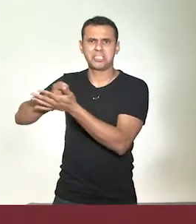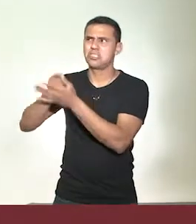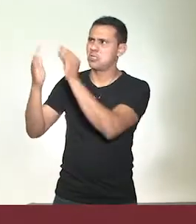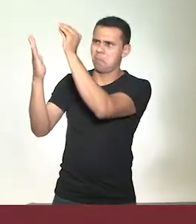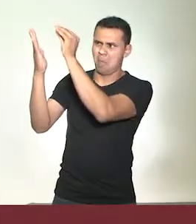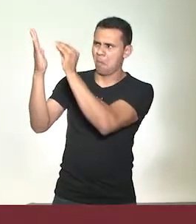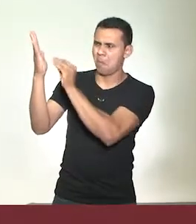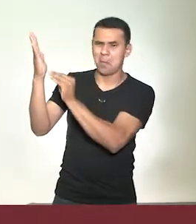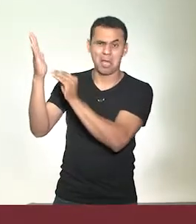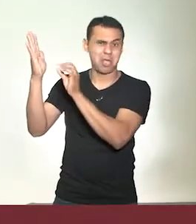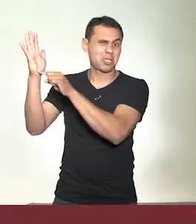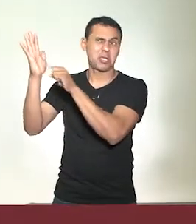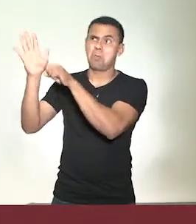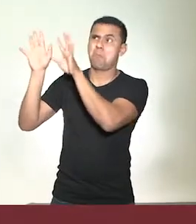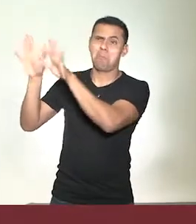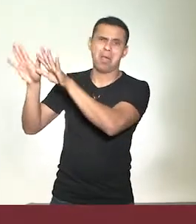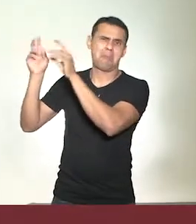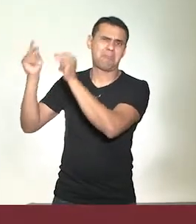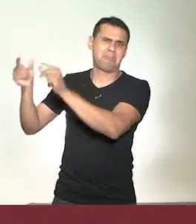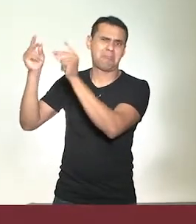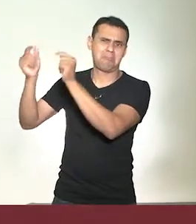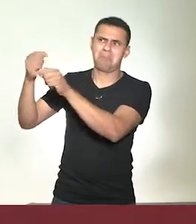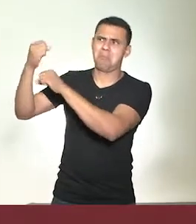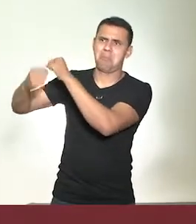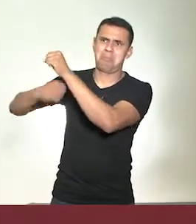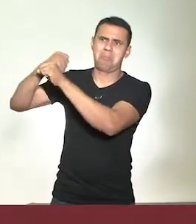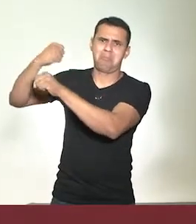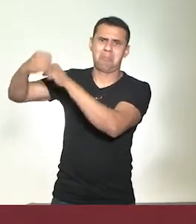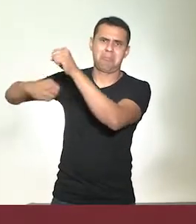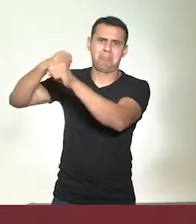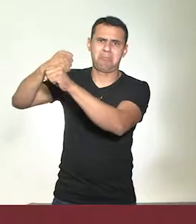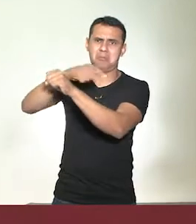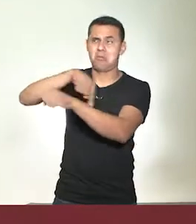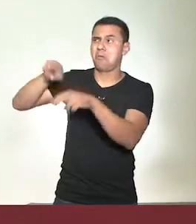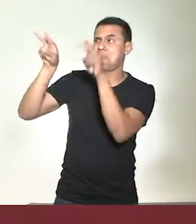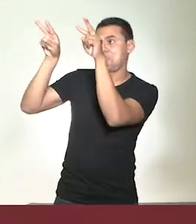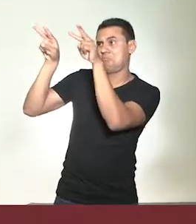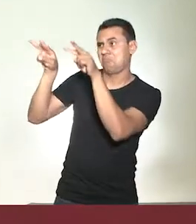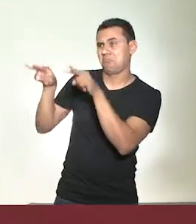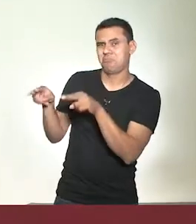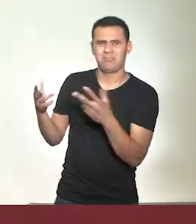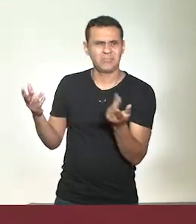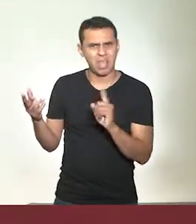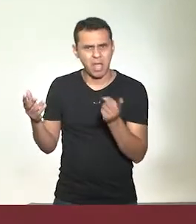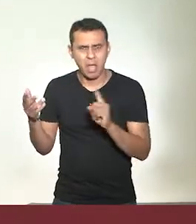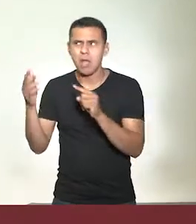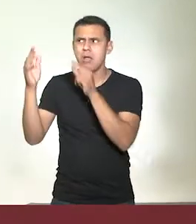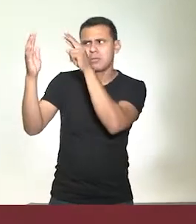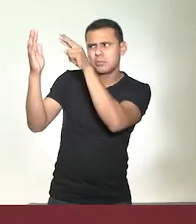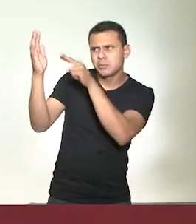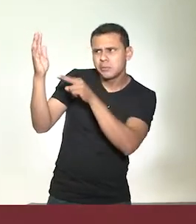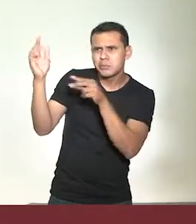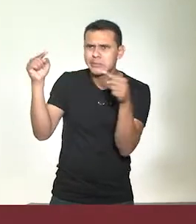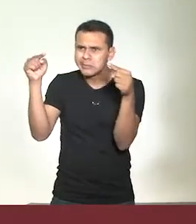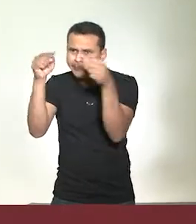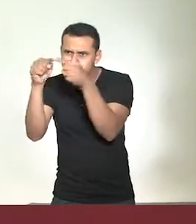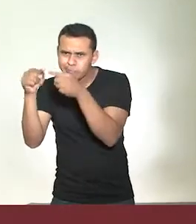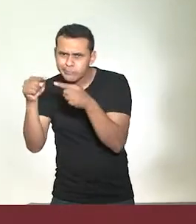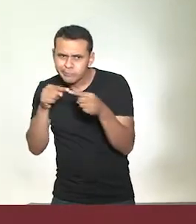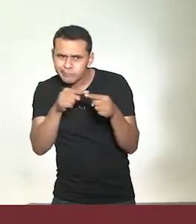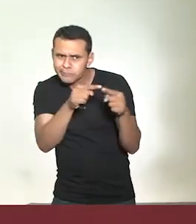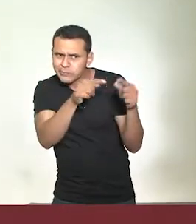lá um plano e fica acompanhando se ele executou não não a gente tá verificando cê executou